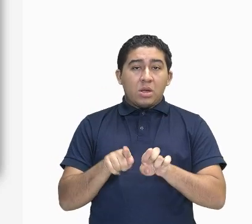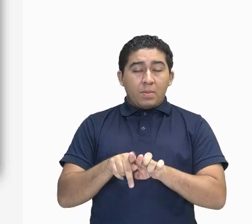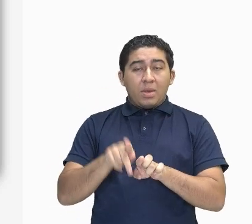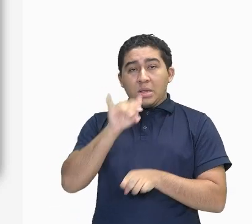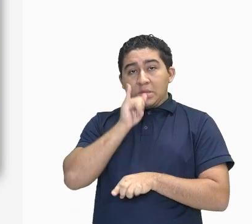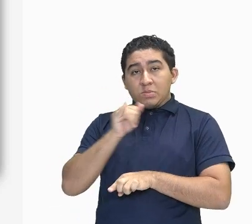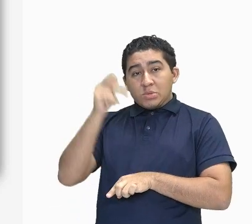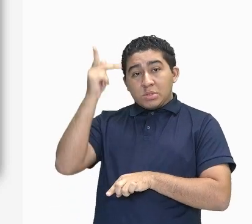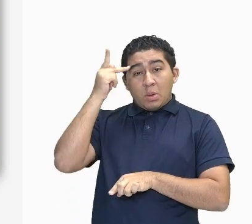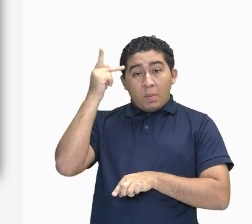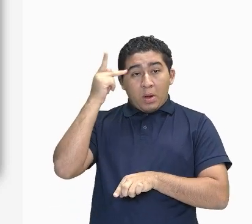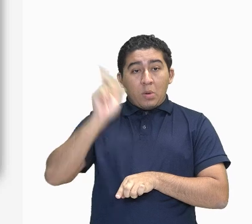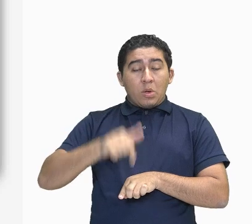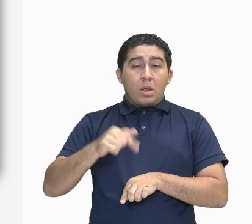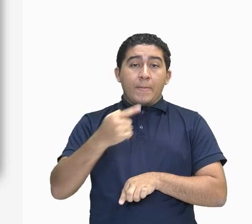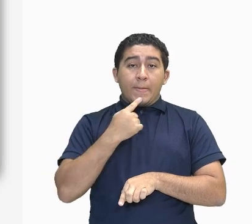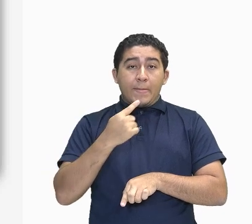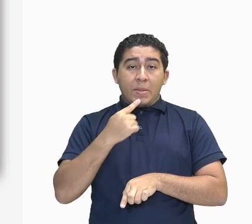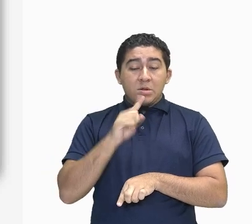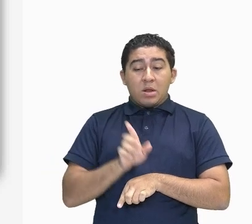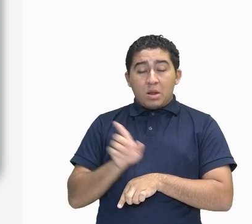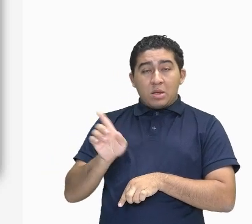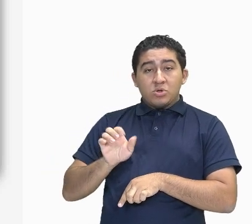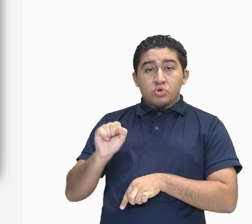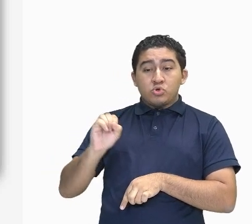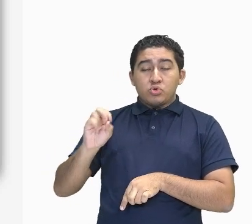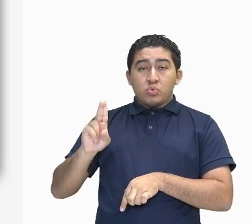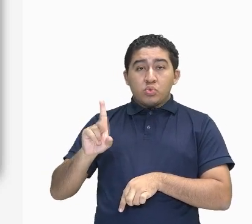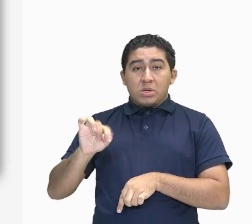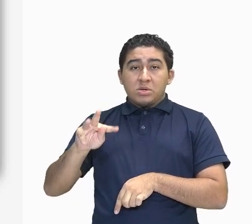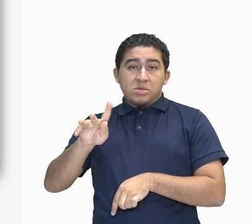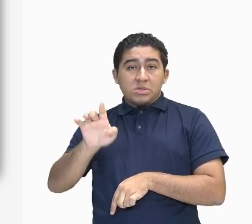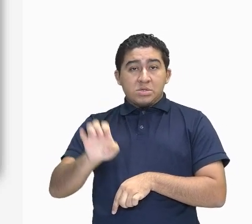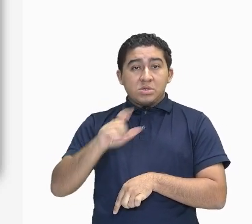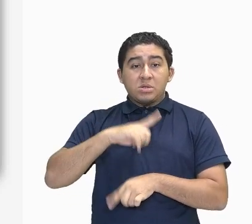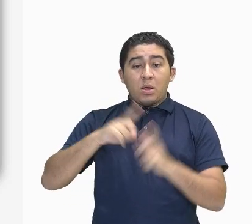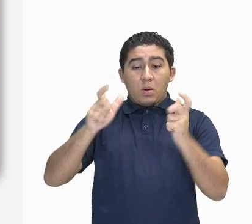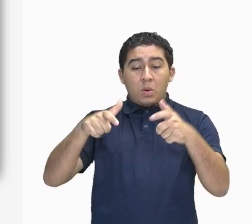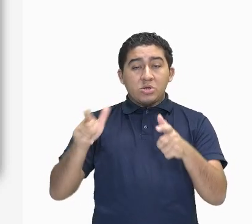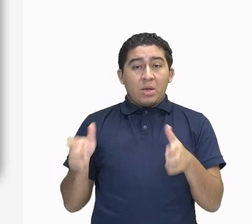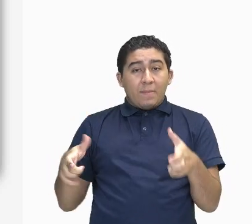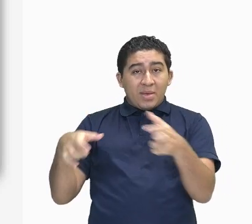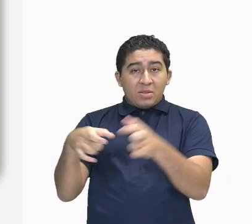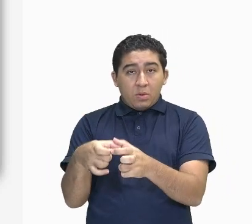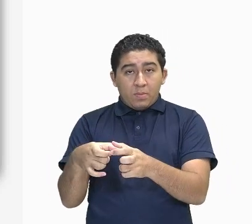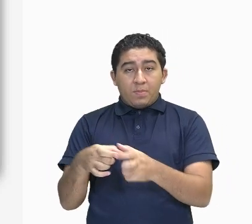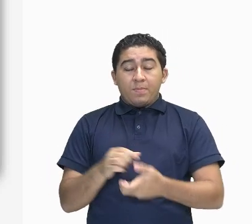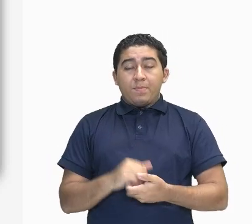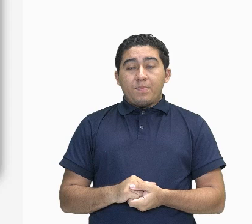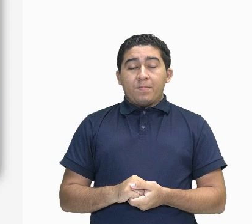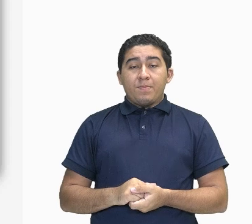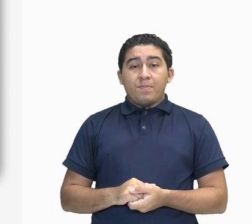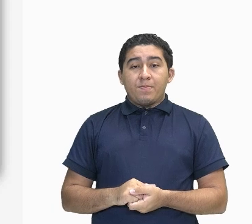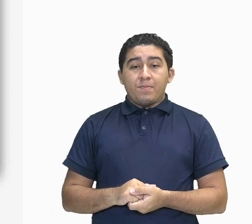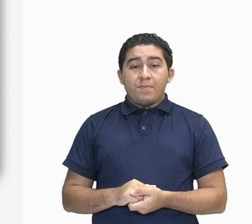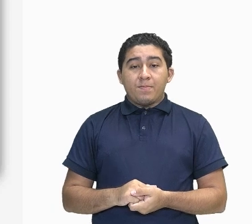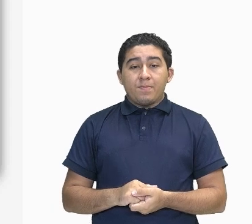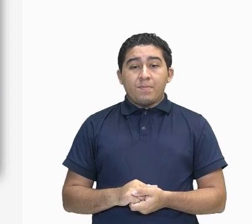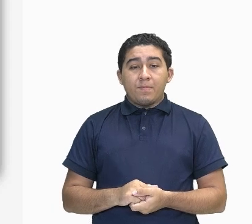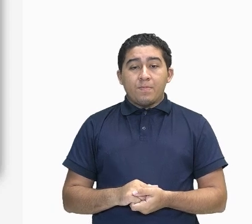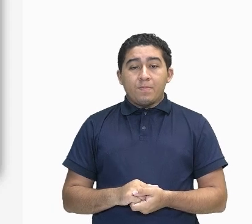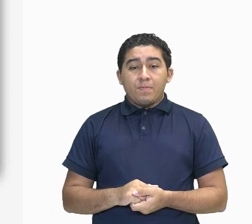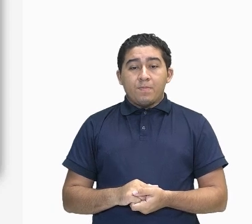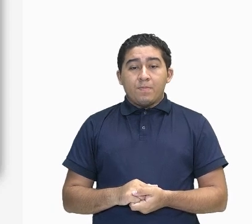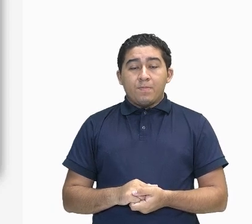está localizado na região Sudeste, vai ter aí as menores, tá? Olha só, o